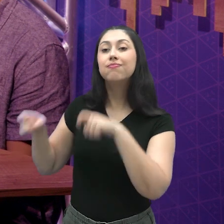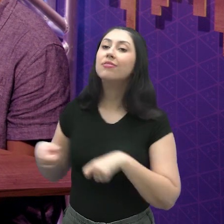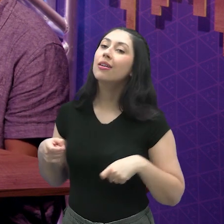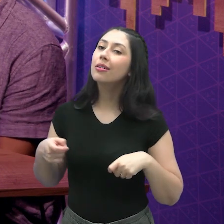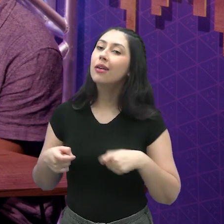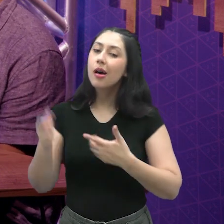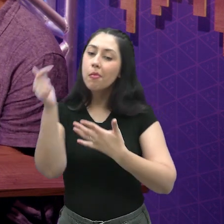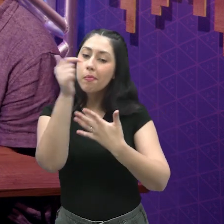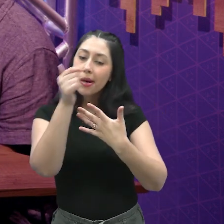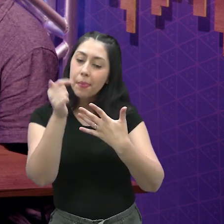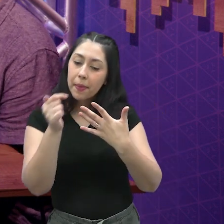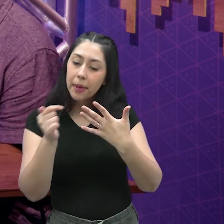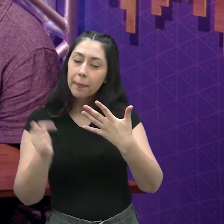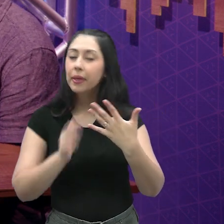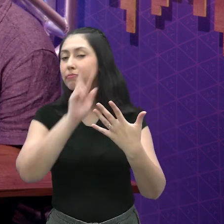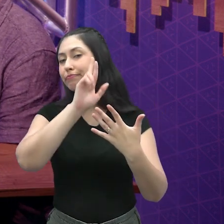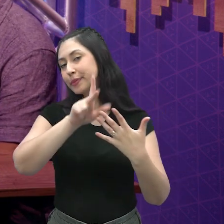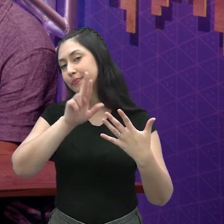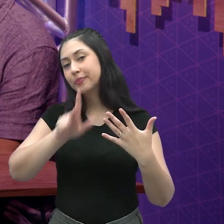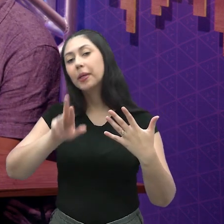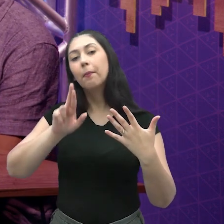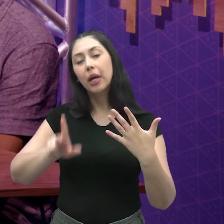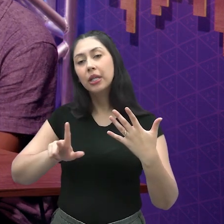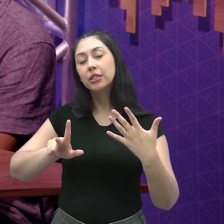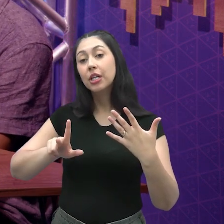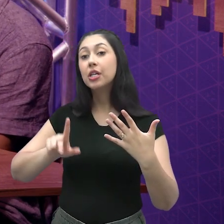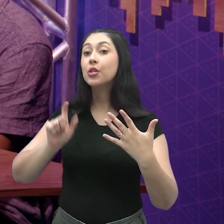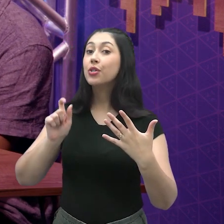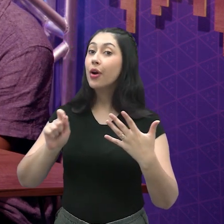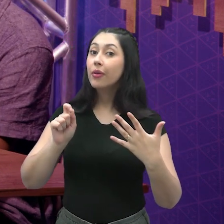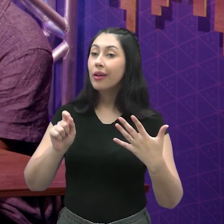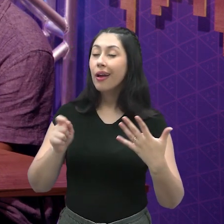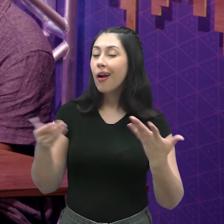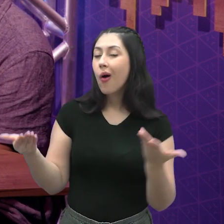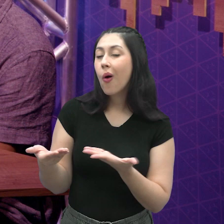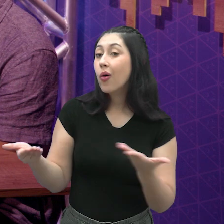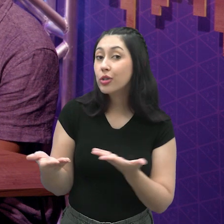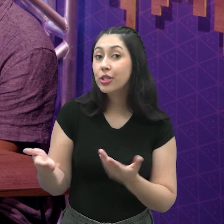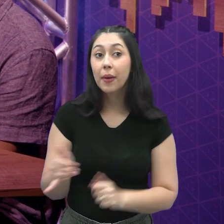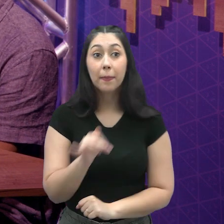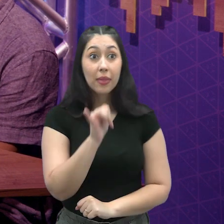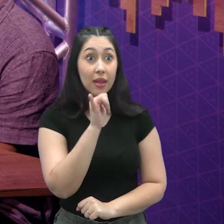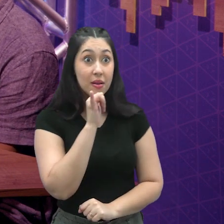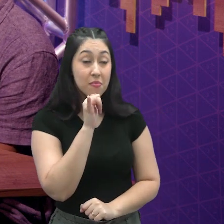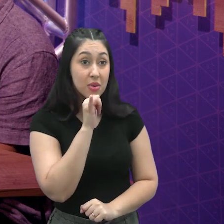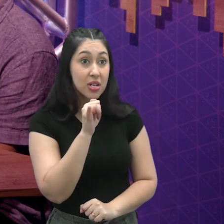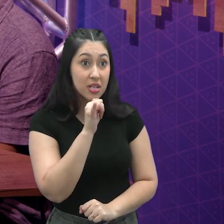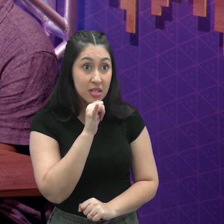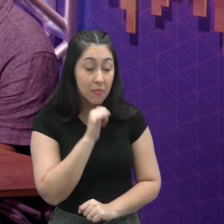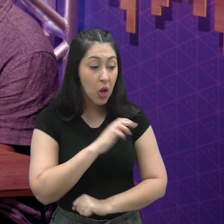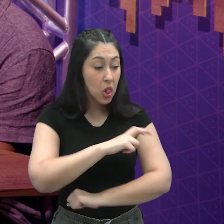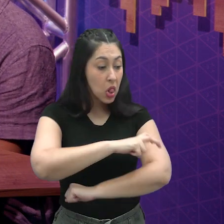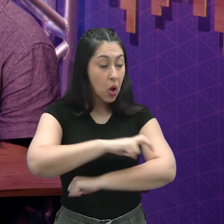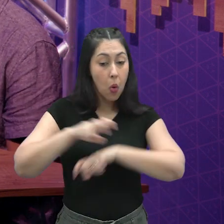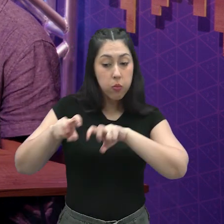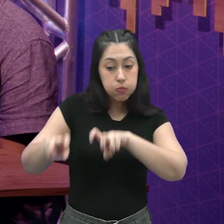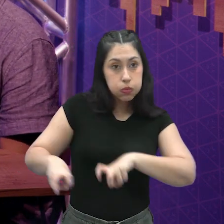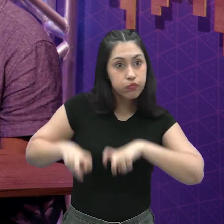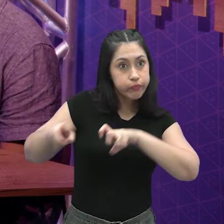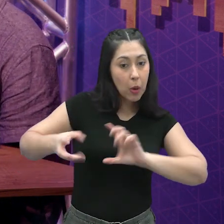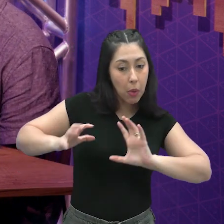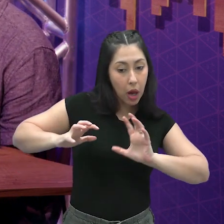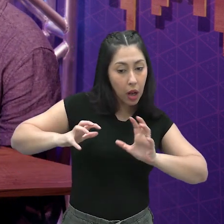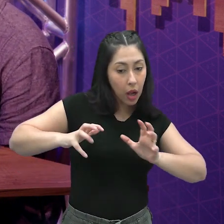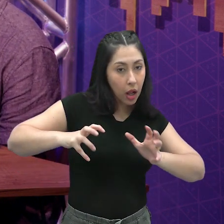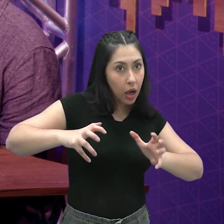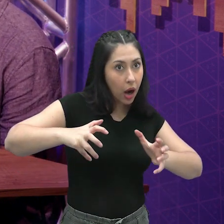a subtipos de sertanejo, que são os sertanejos de hoje em dia. Como, por exemplo, agronejo, que se fala agronejo. muito, né?